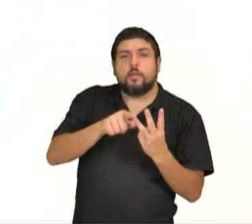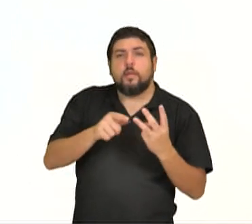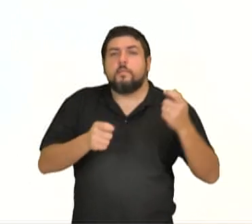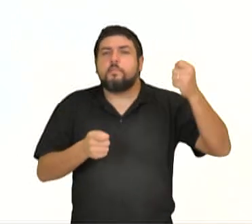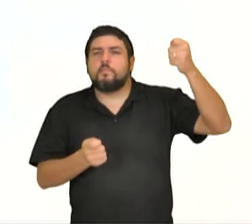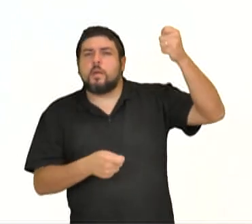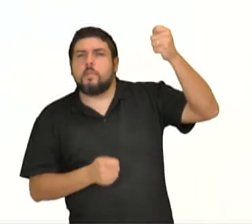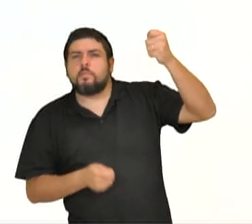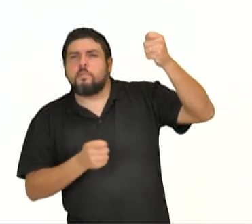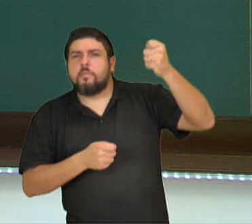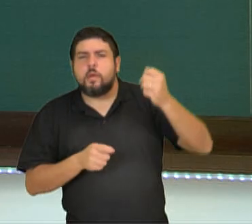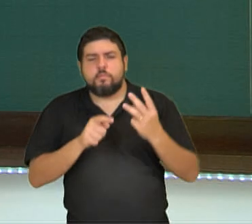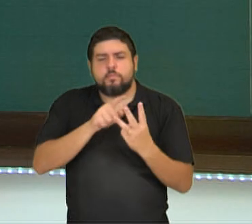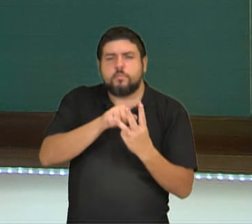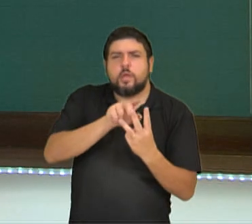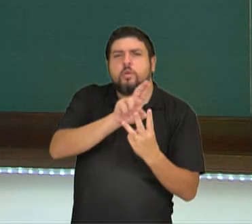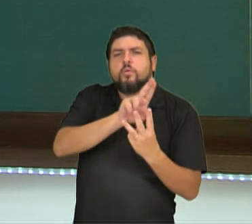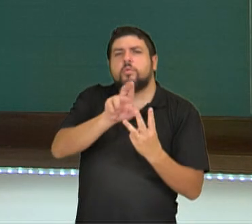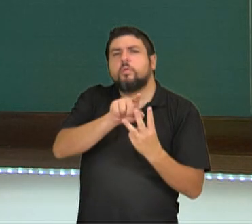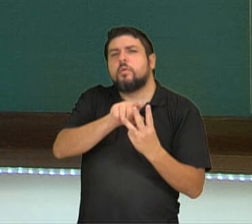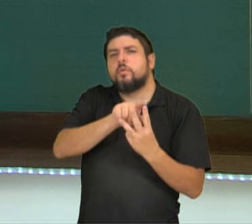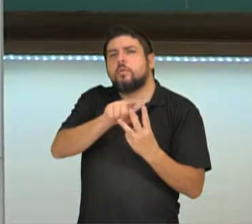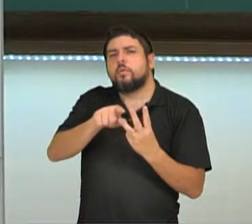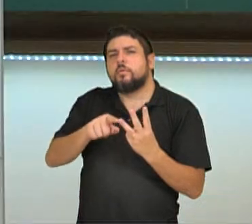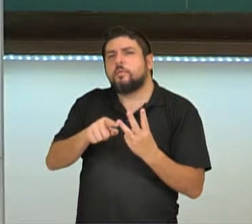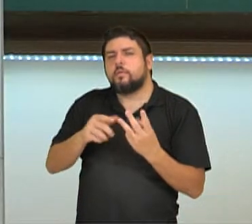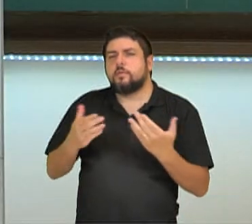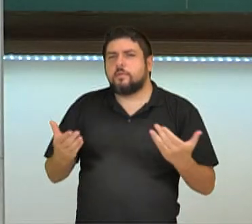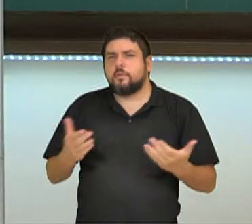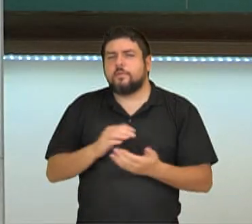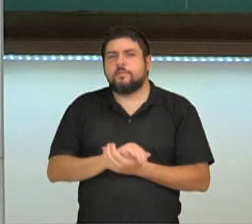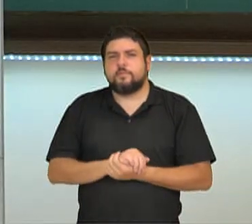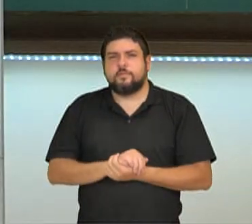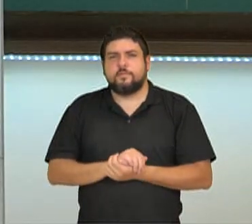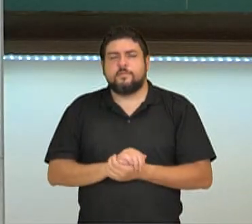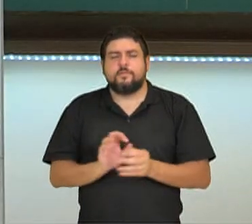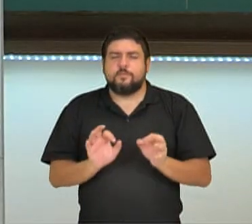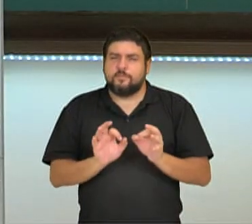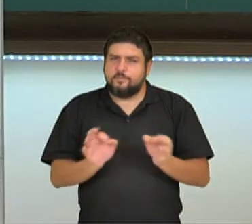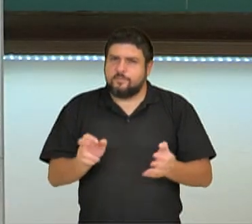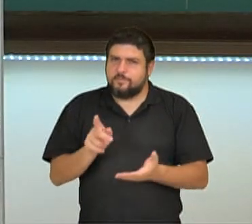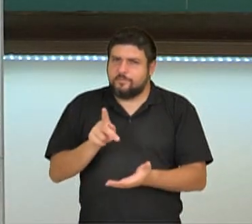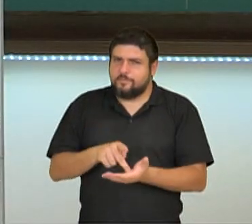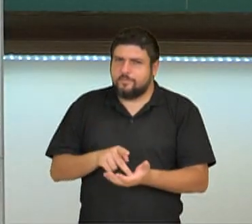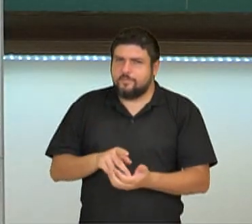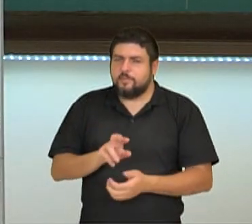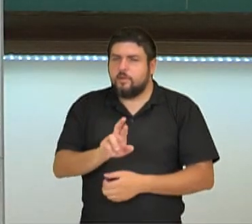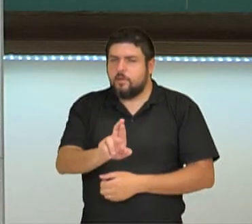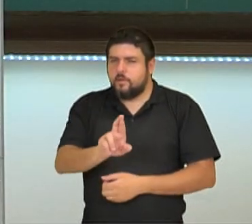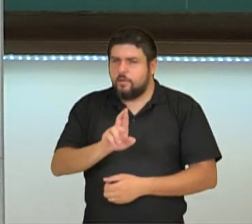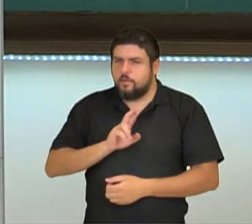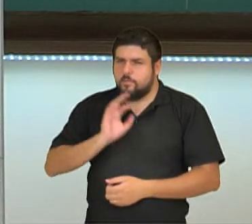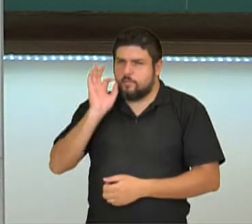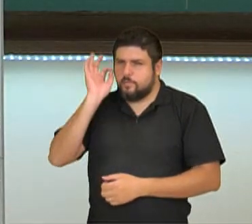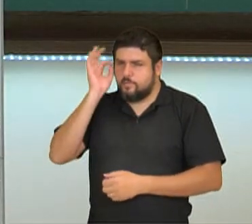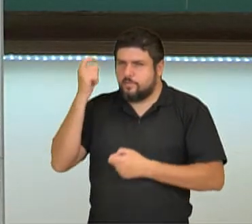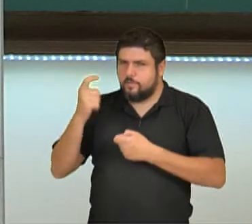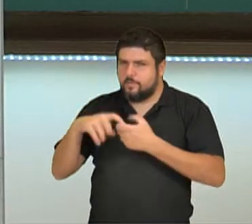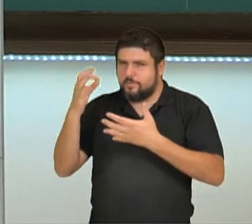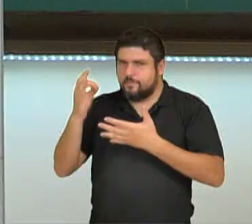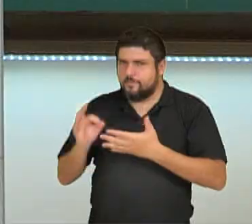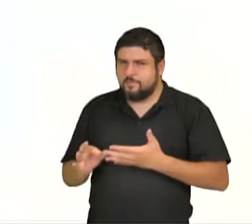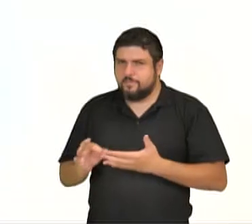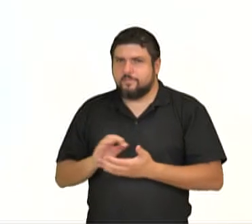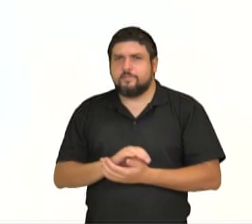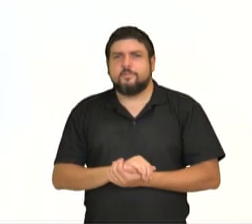podemos encontrar em uma roda de capoeira? Simples, não é? Então, responda aí, a gente volta daqui a pouco